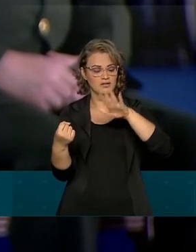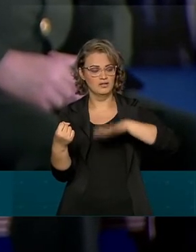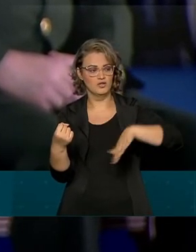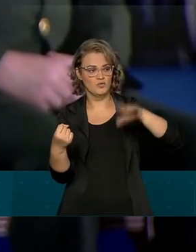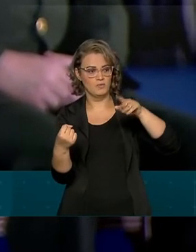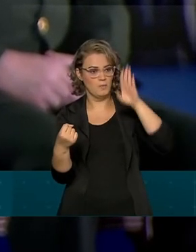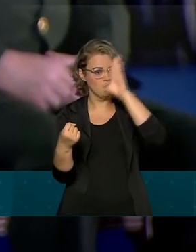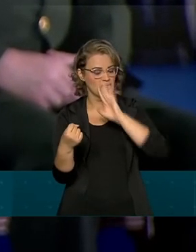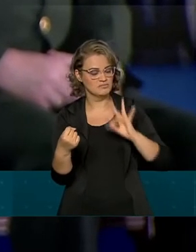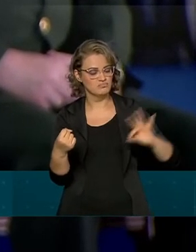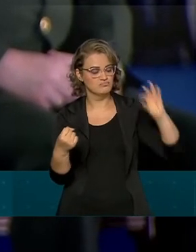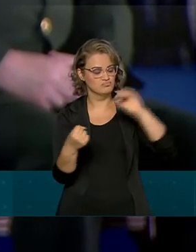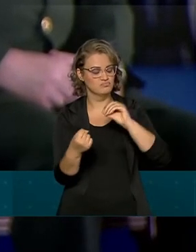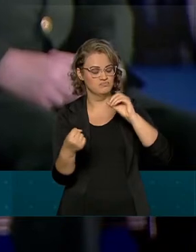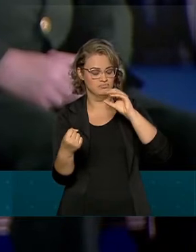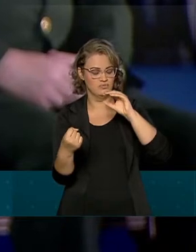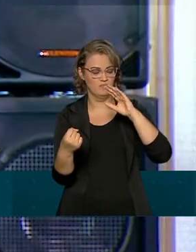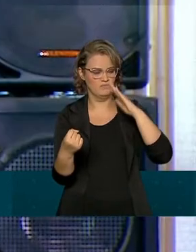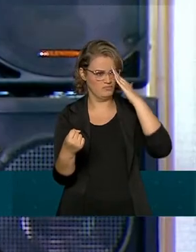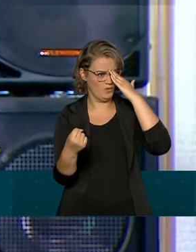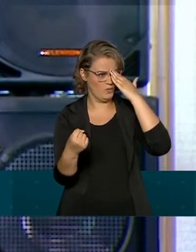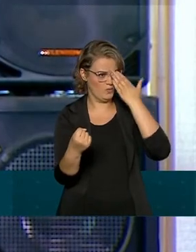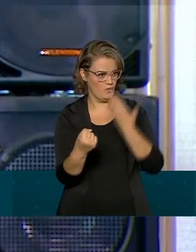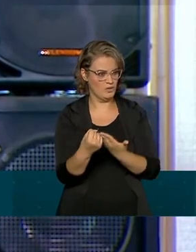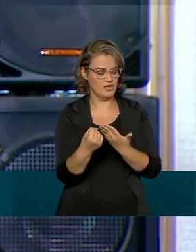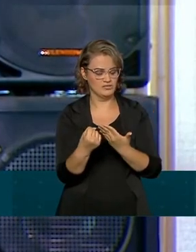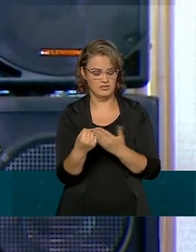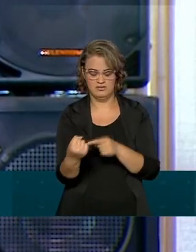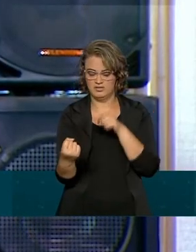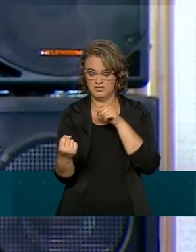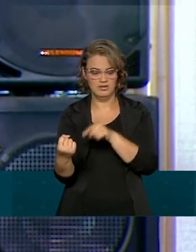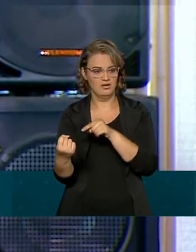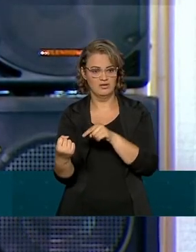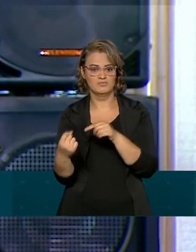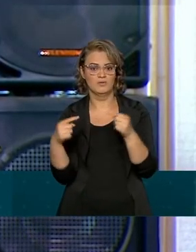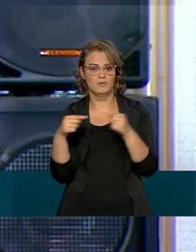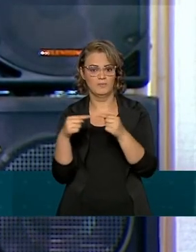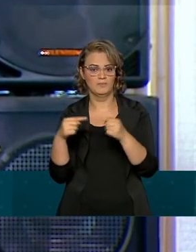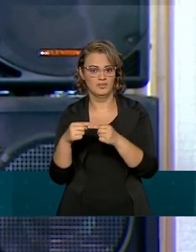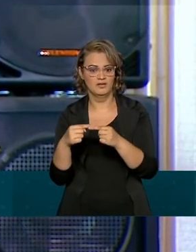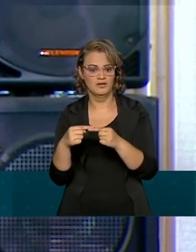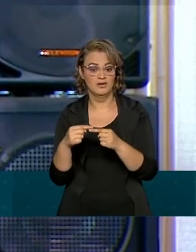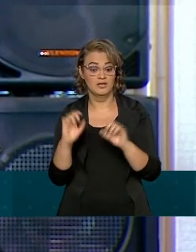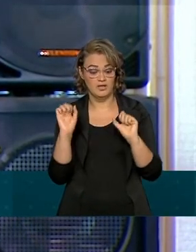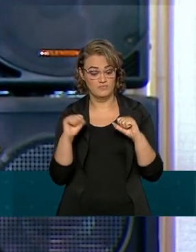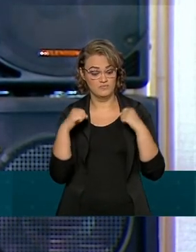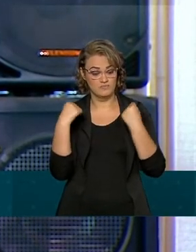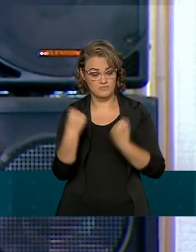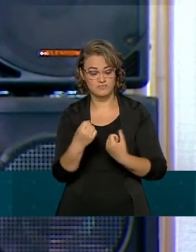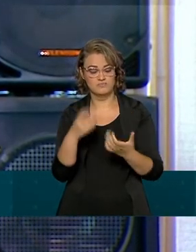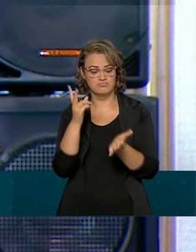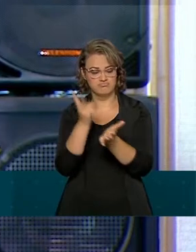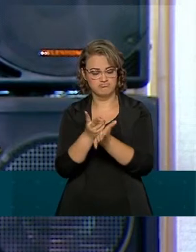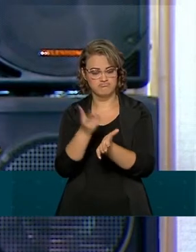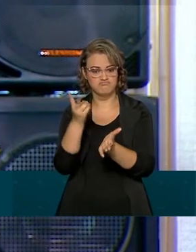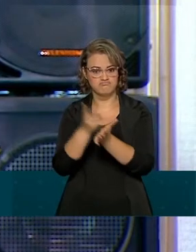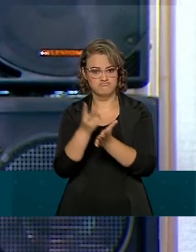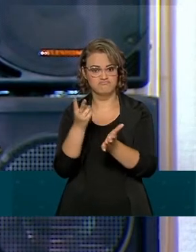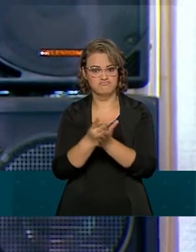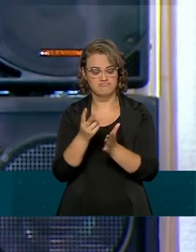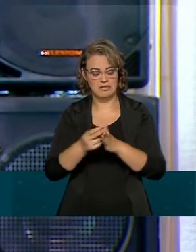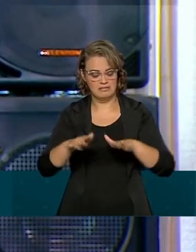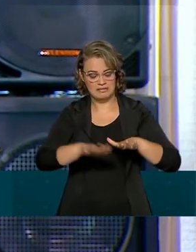ao valor daqueles que põem suas vidas a serviço da Pátria no esforço de o turno de defender a integridade